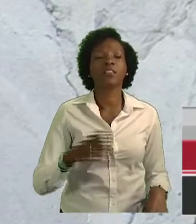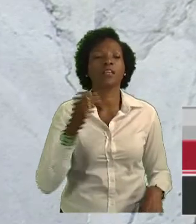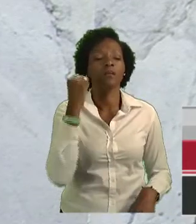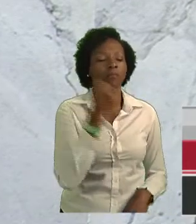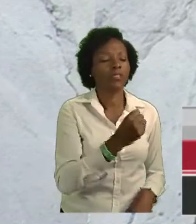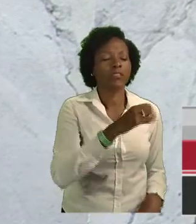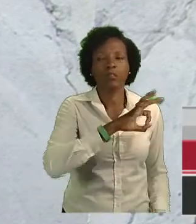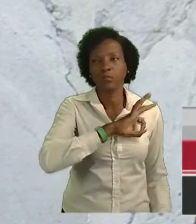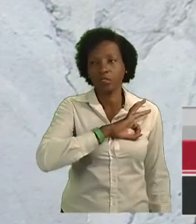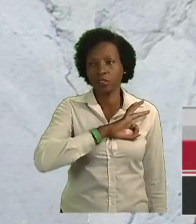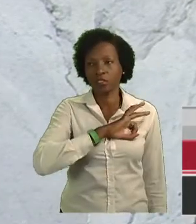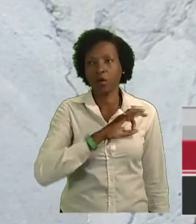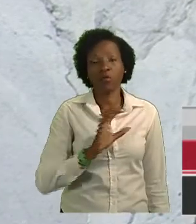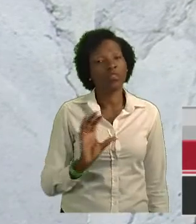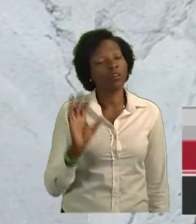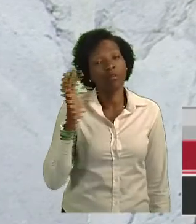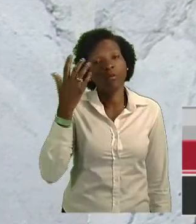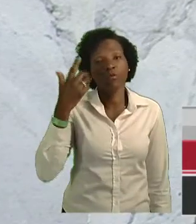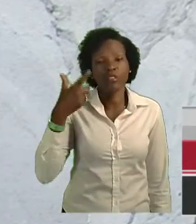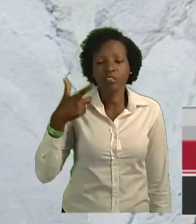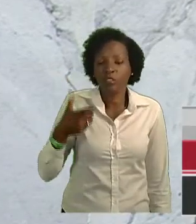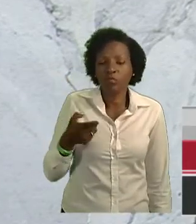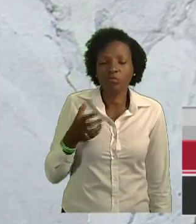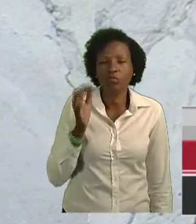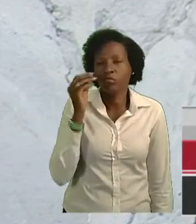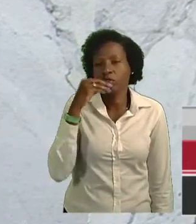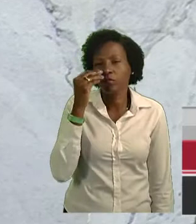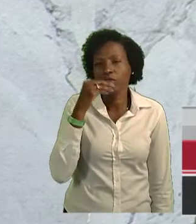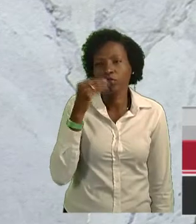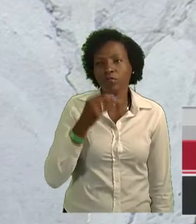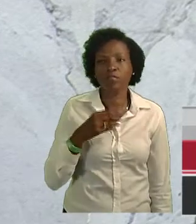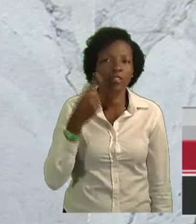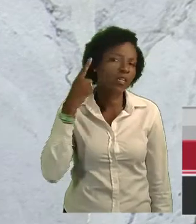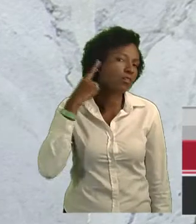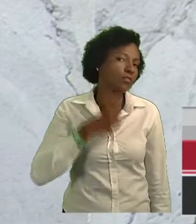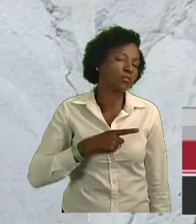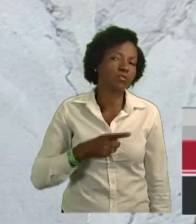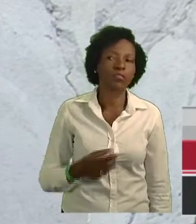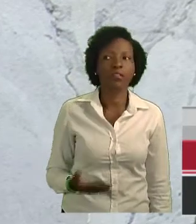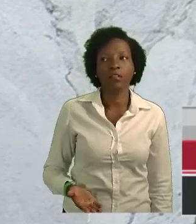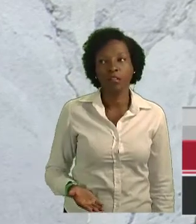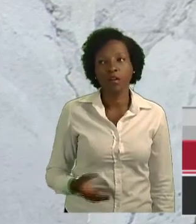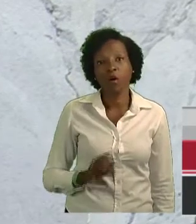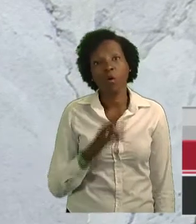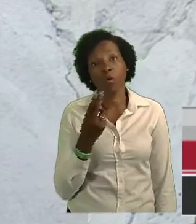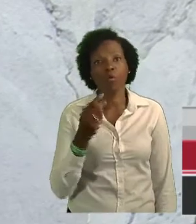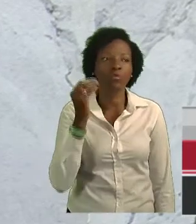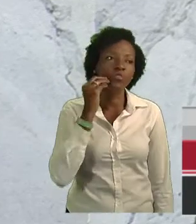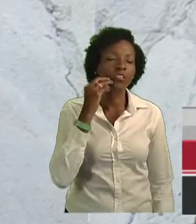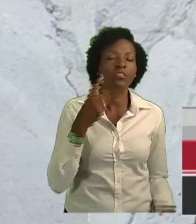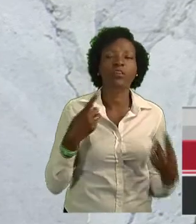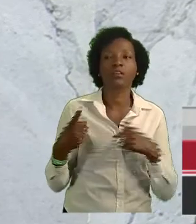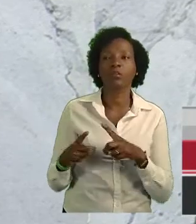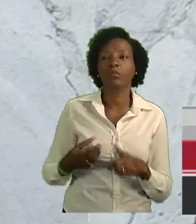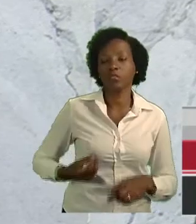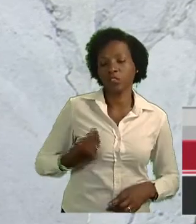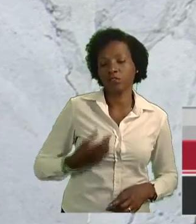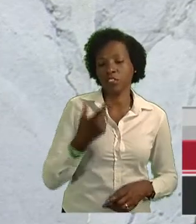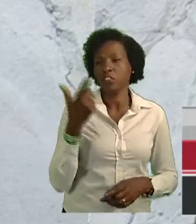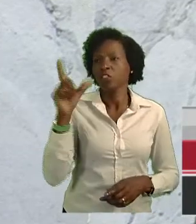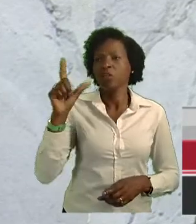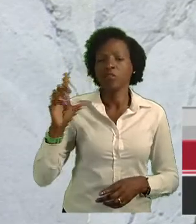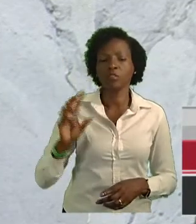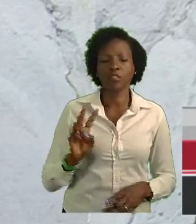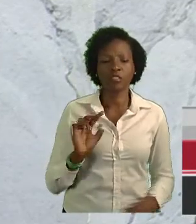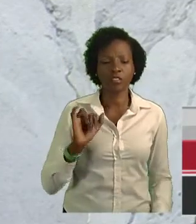que teria sido atingido levemente de raspão no rosto ou ainda tentar contra a vida da outra vítima ou seja